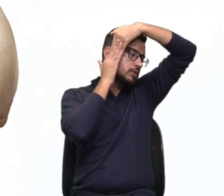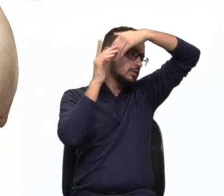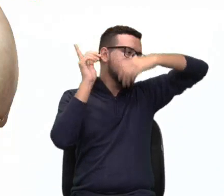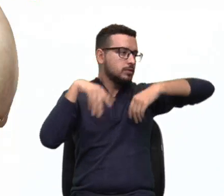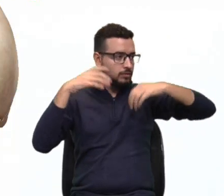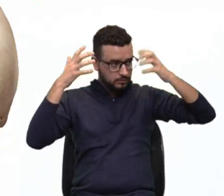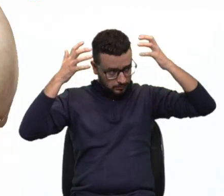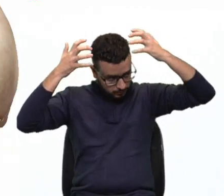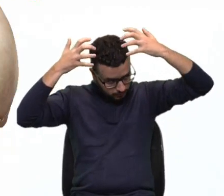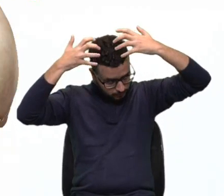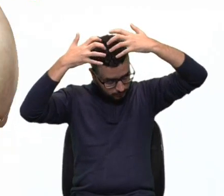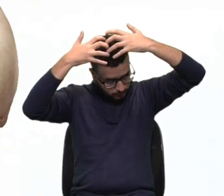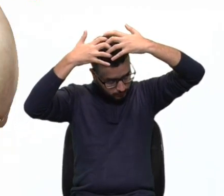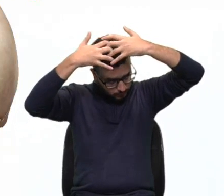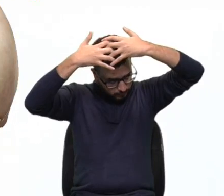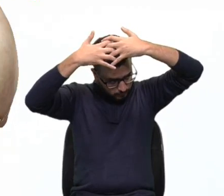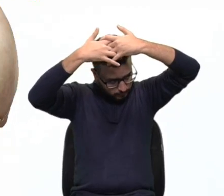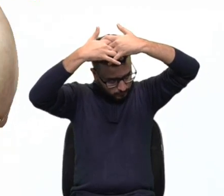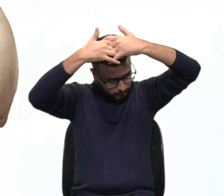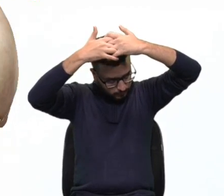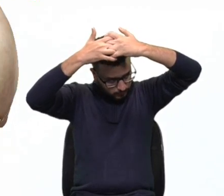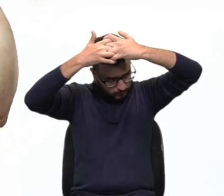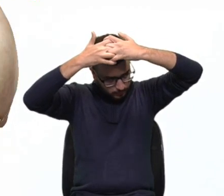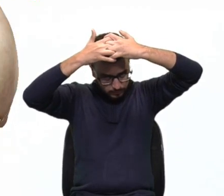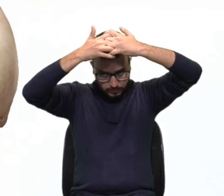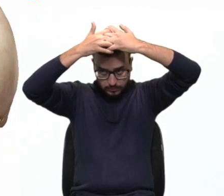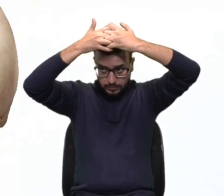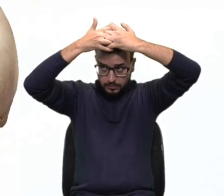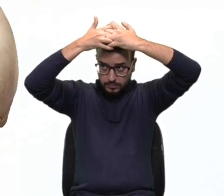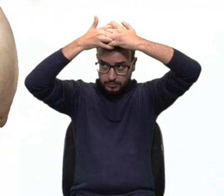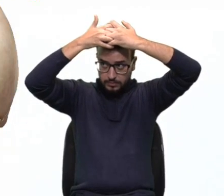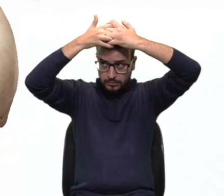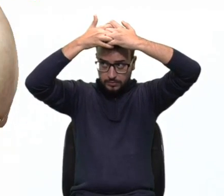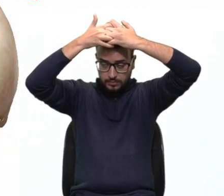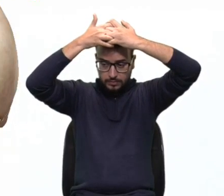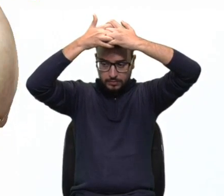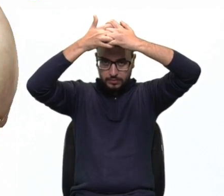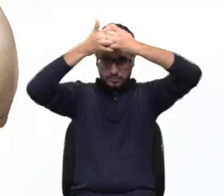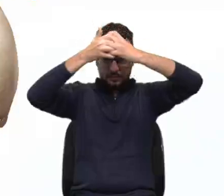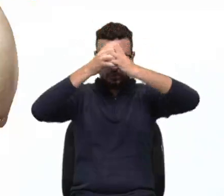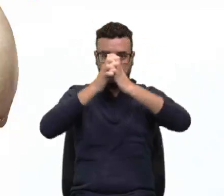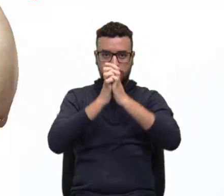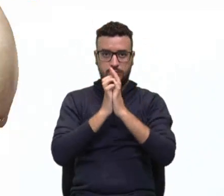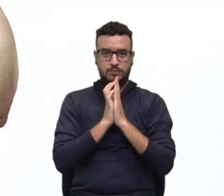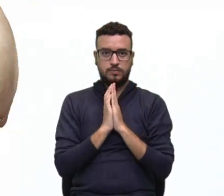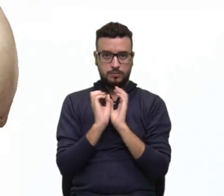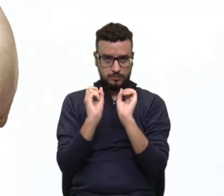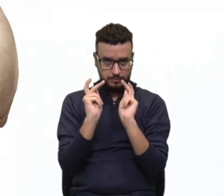outra é sutura denteada. Ok?